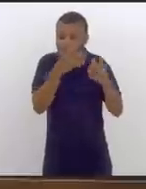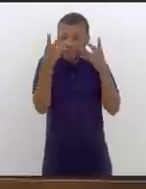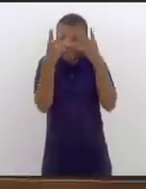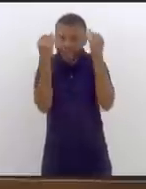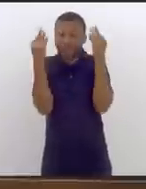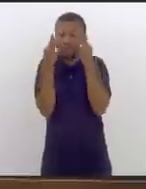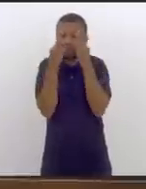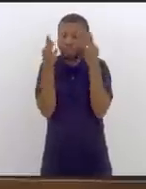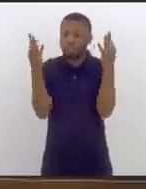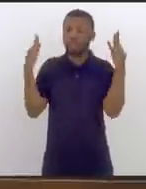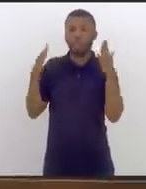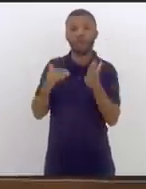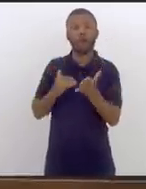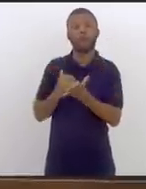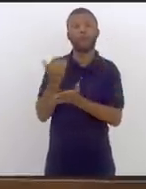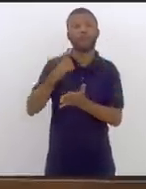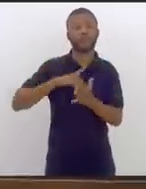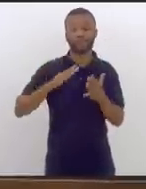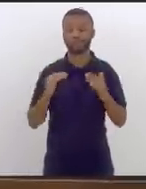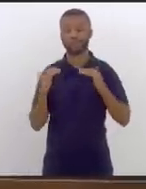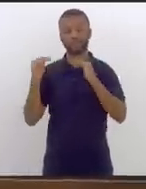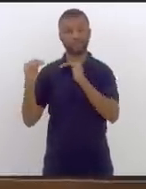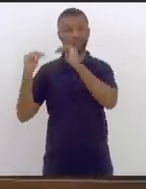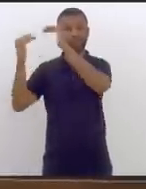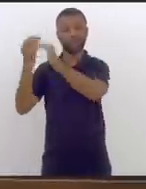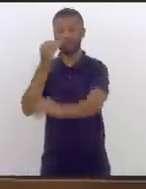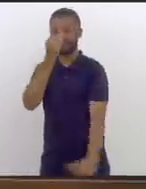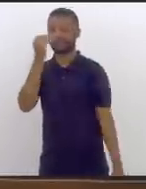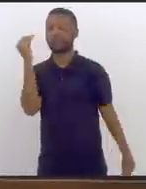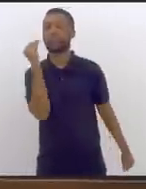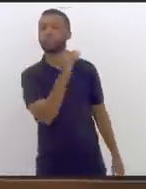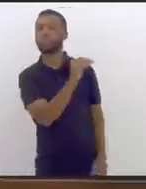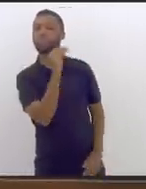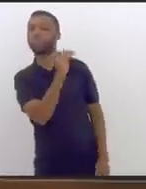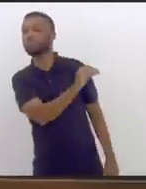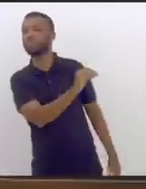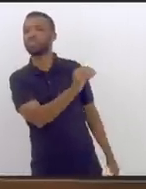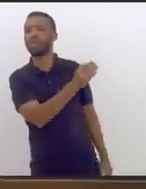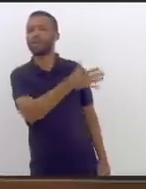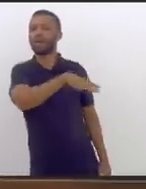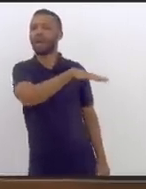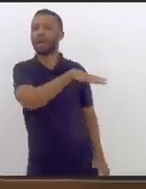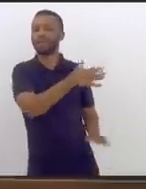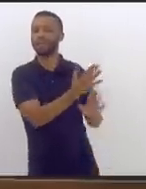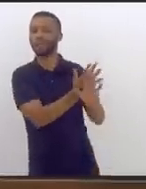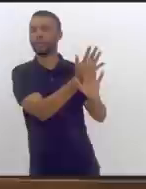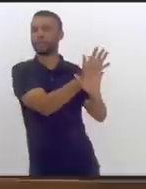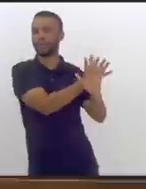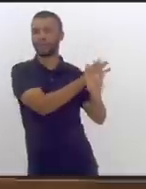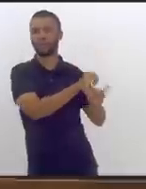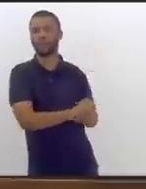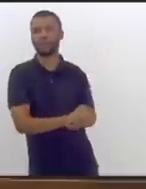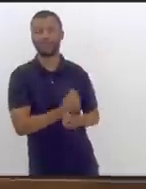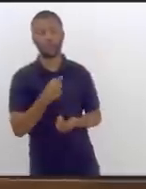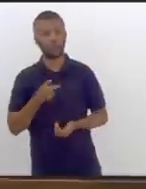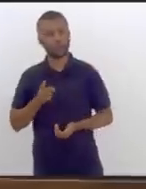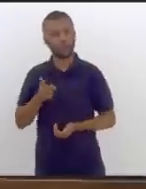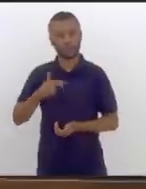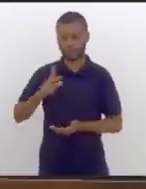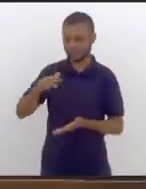e passa a ter uma posição diferenciada e esquece eu todo tempo tive aqui não esqueci